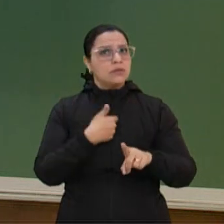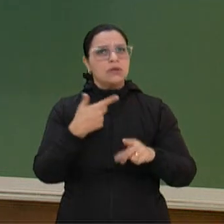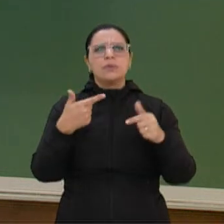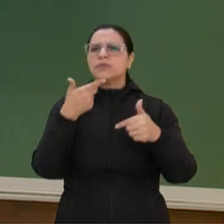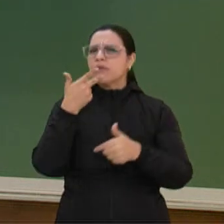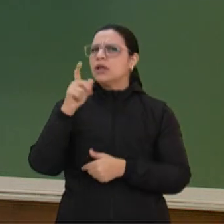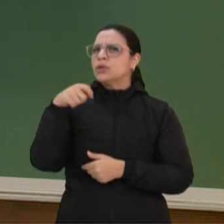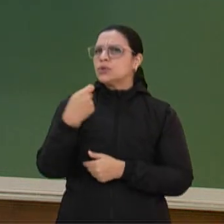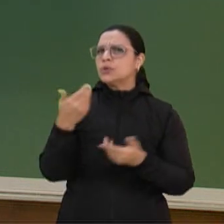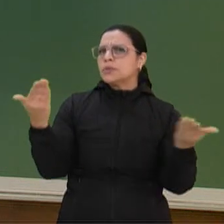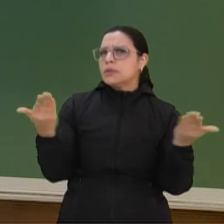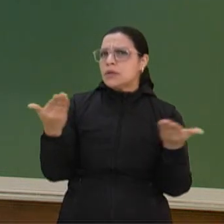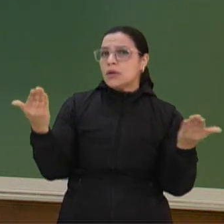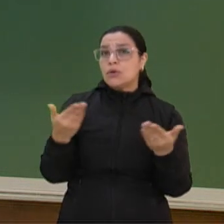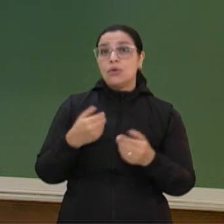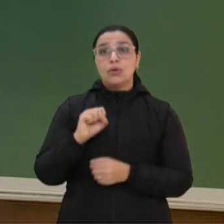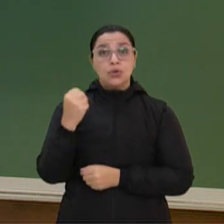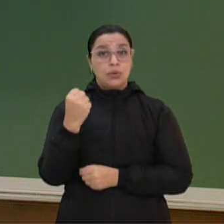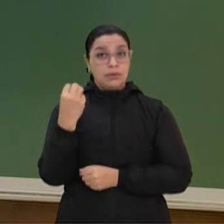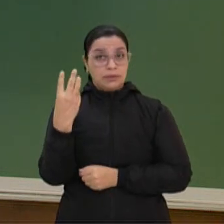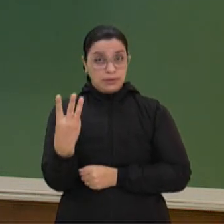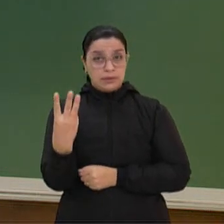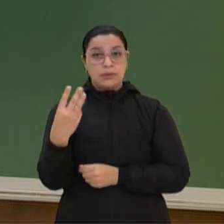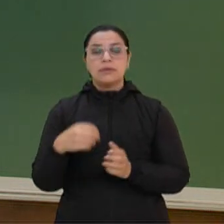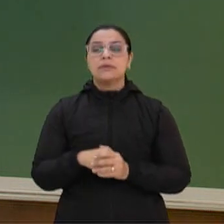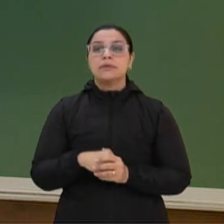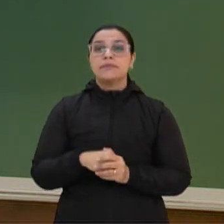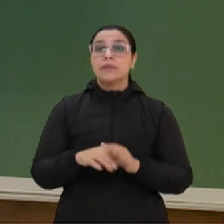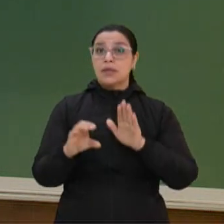vamos trabalhar nessa aula de número 83